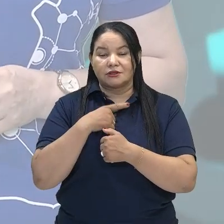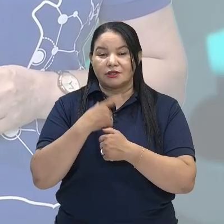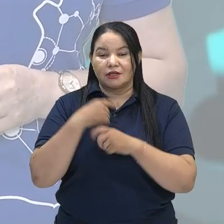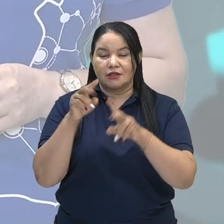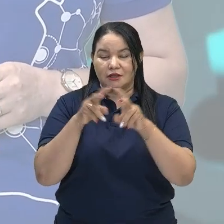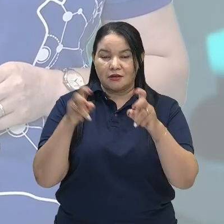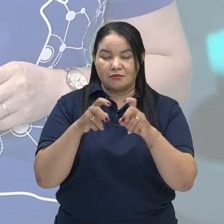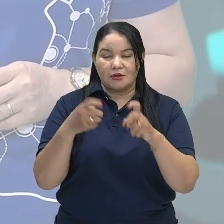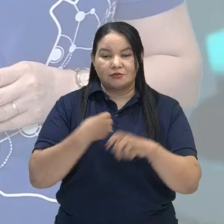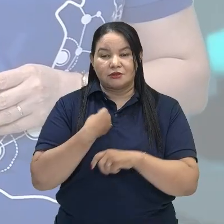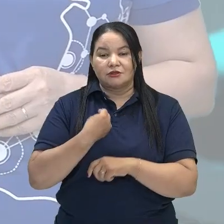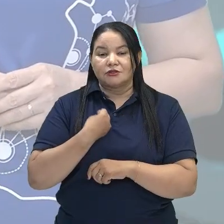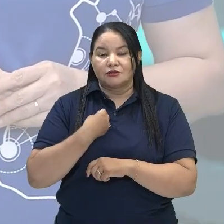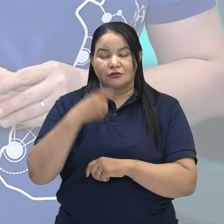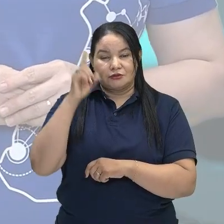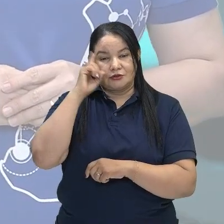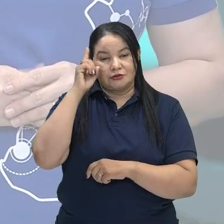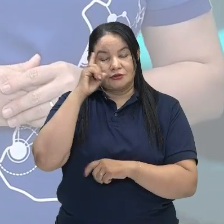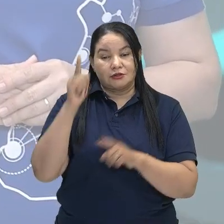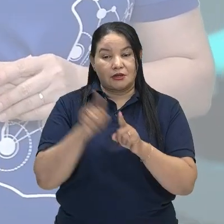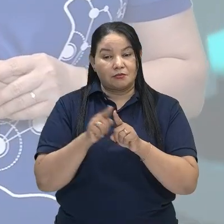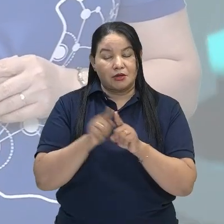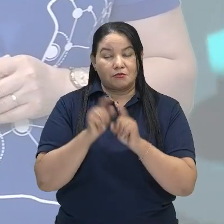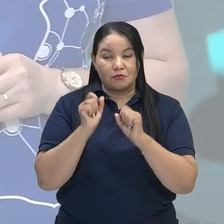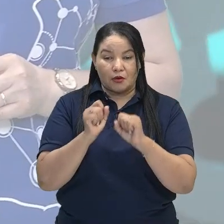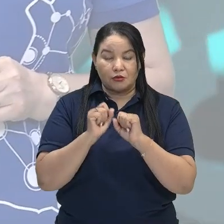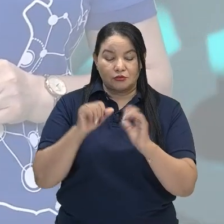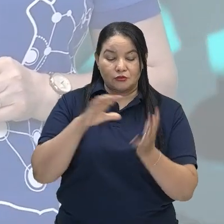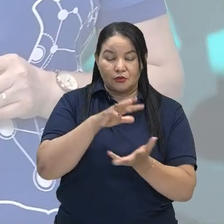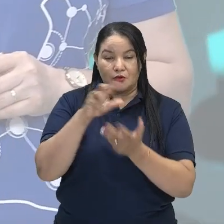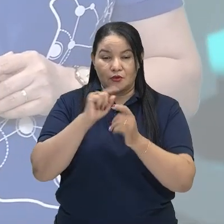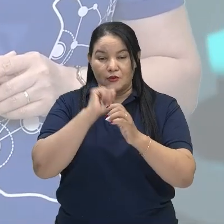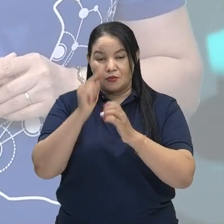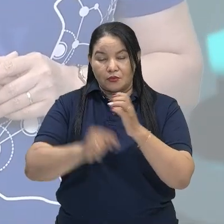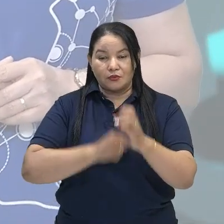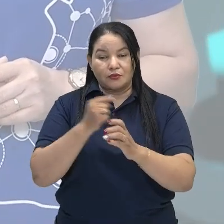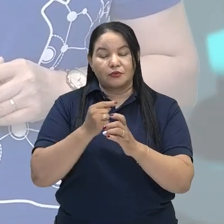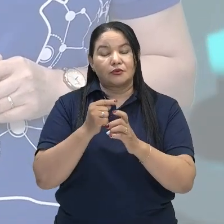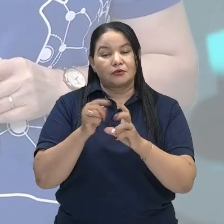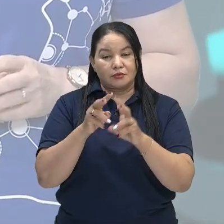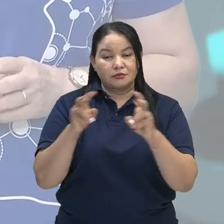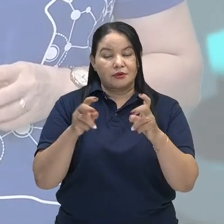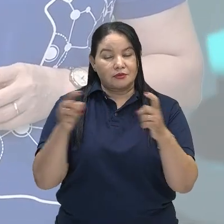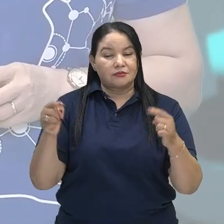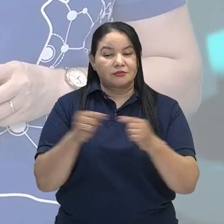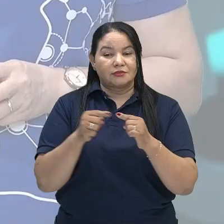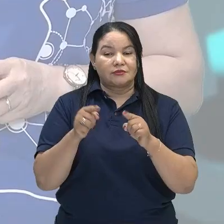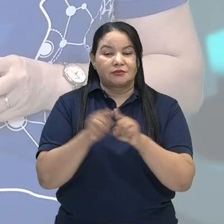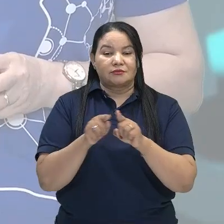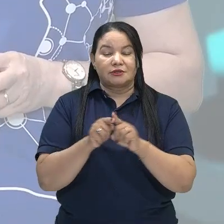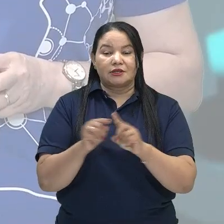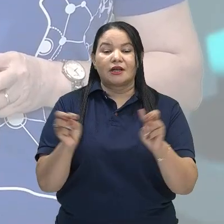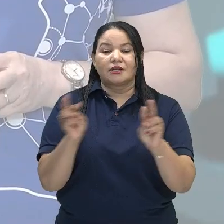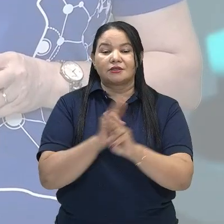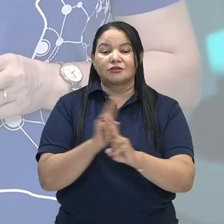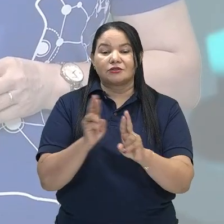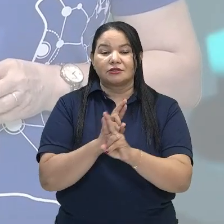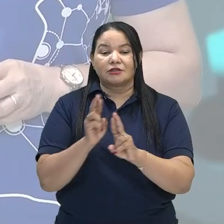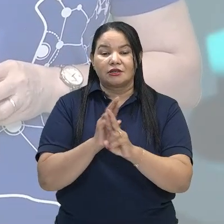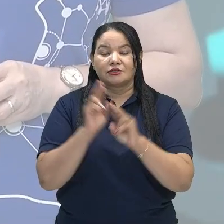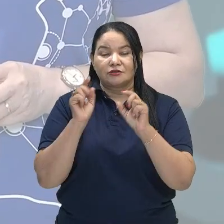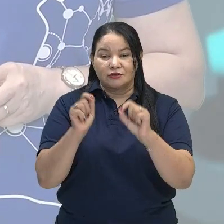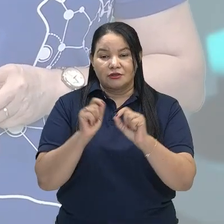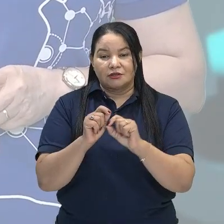Também pode alcançar, por isso, temas universais, principalmente quando ele estiver relacionado a